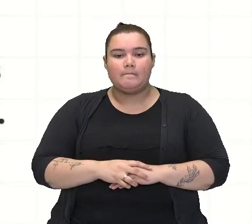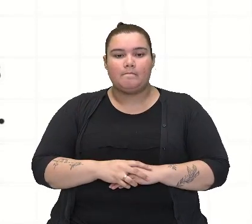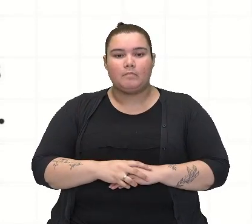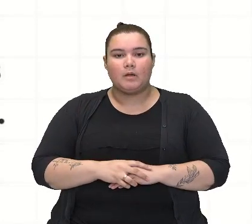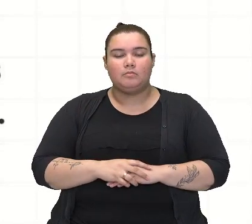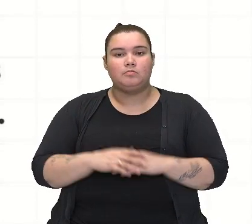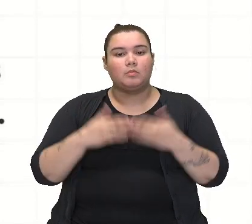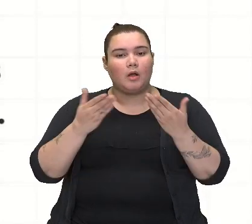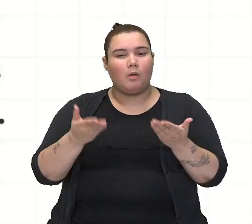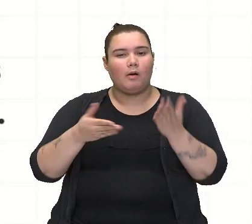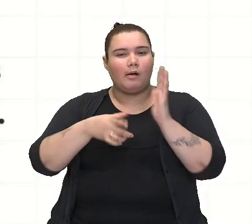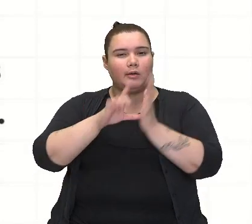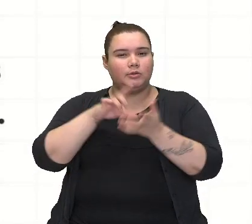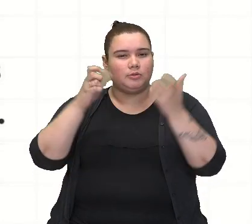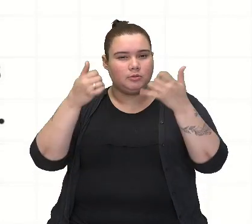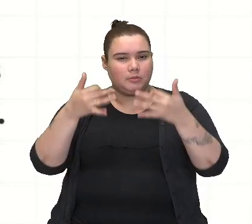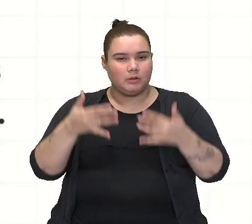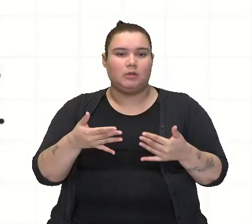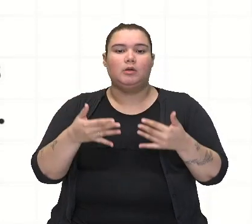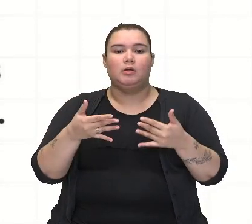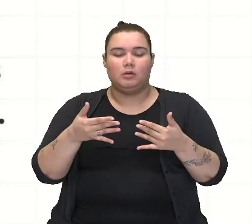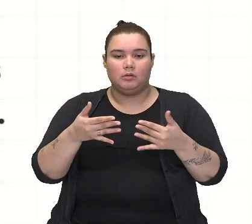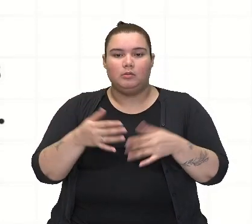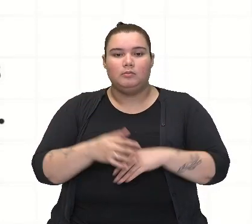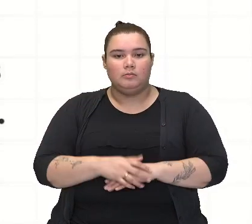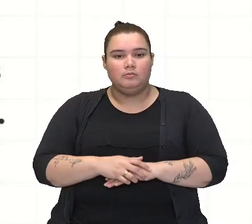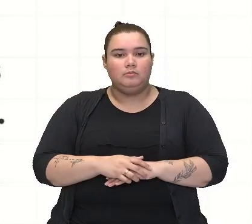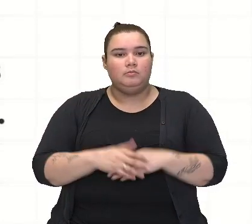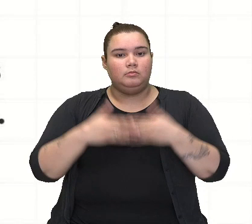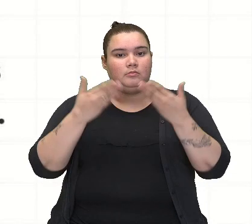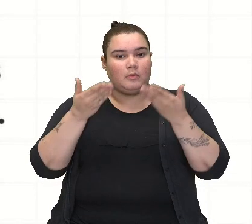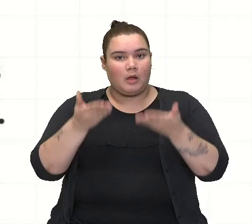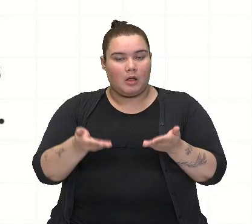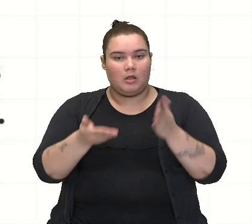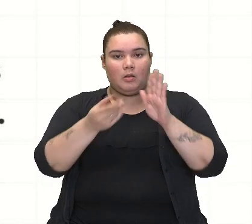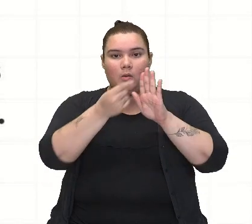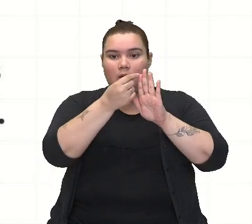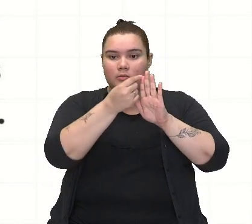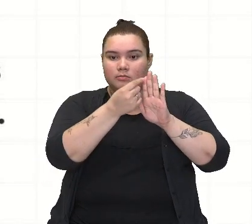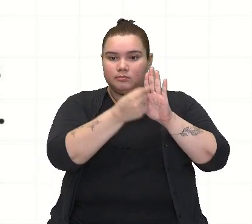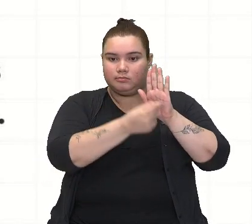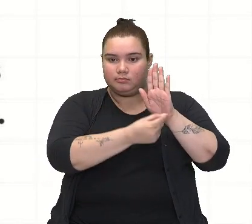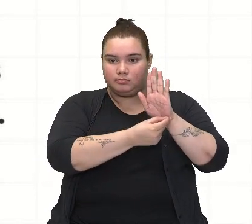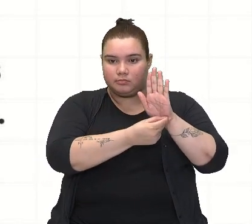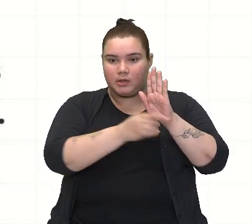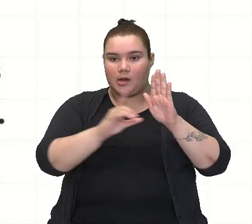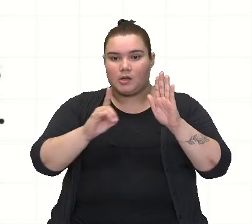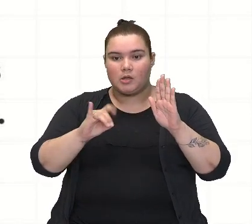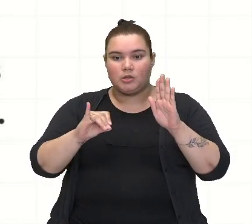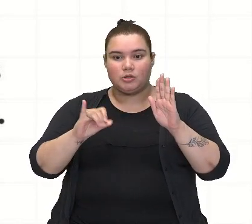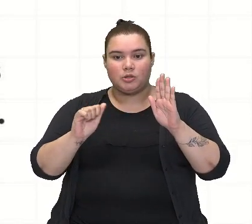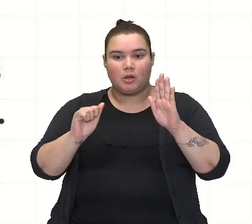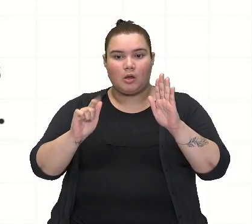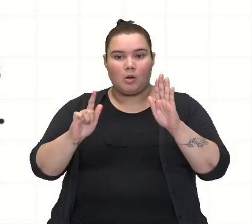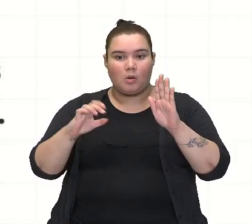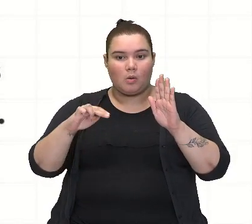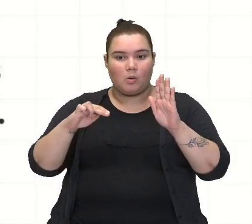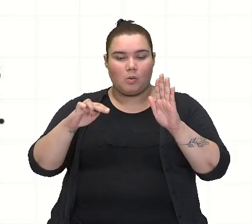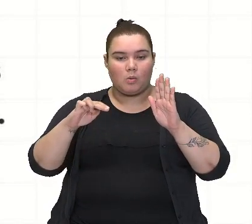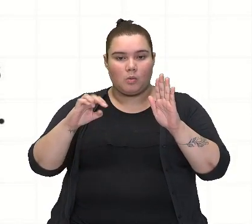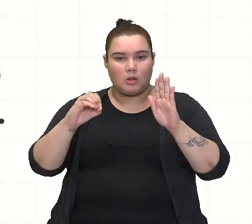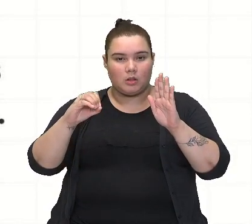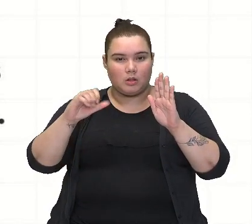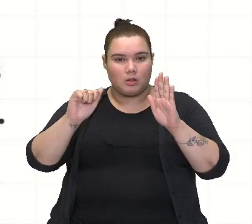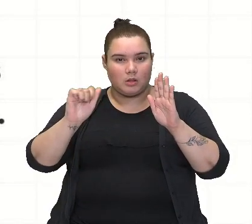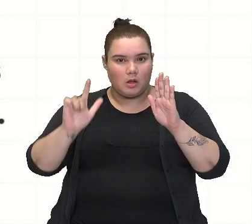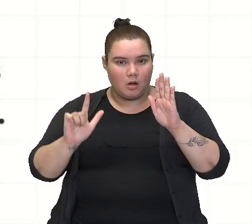falei anteriormente, olha, isso significa que a medida da diagonal, como eu já falei anteriormente, dessa tela